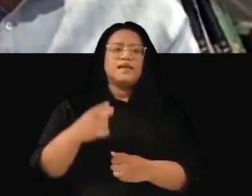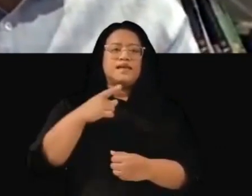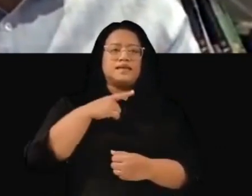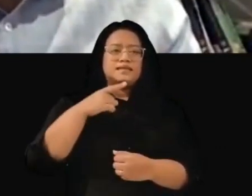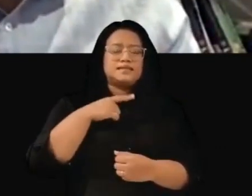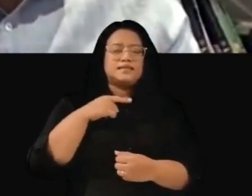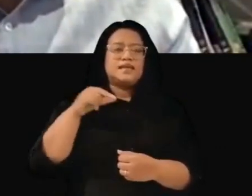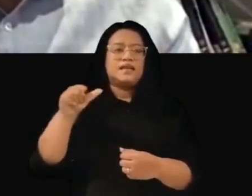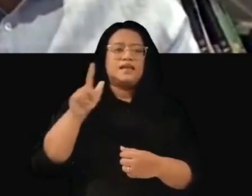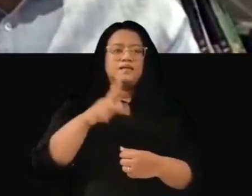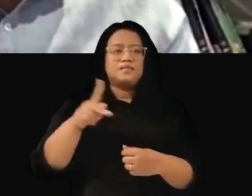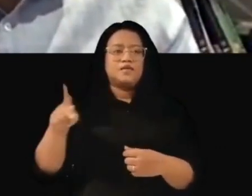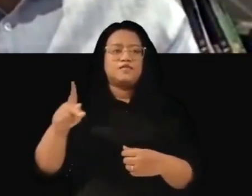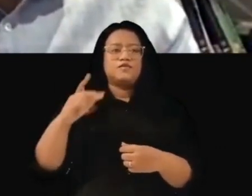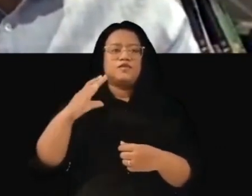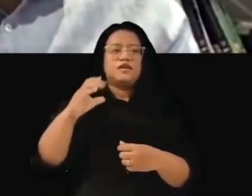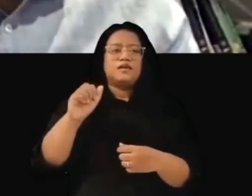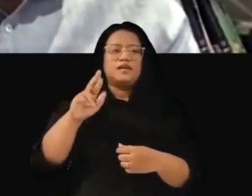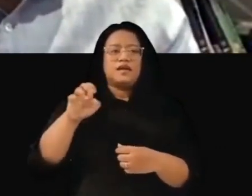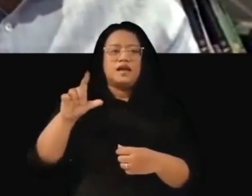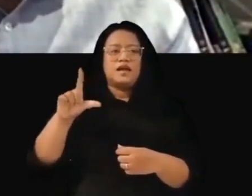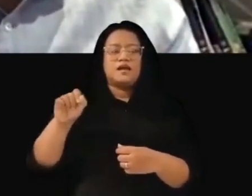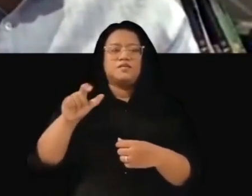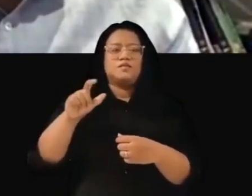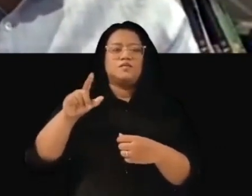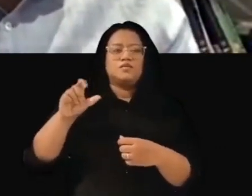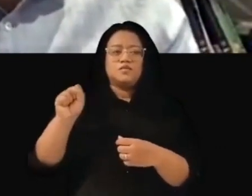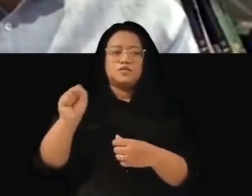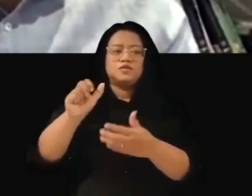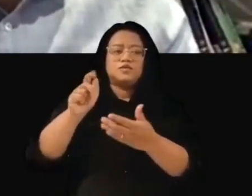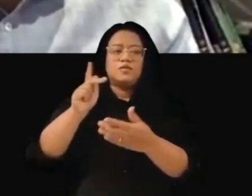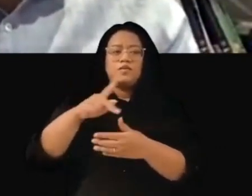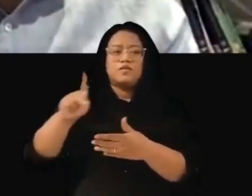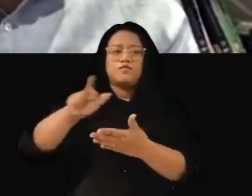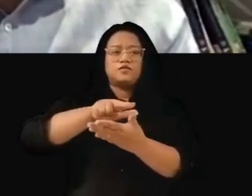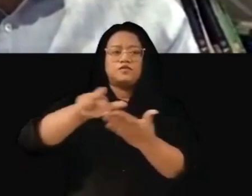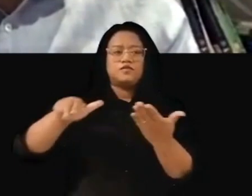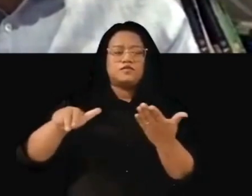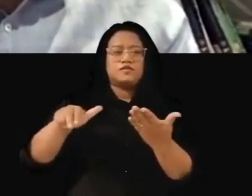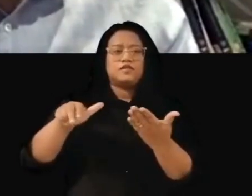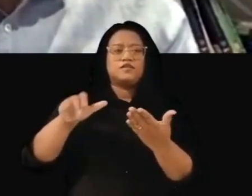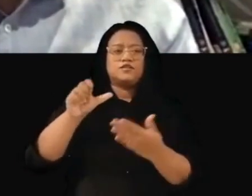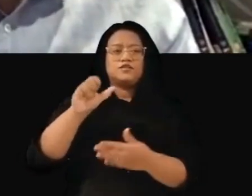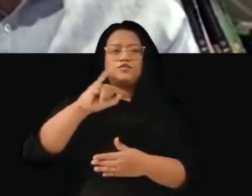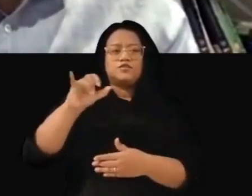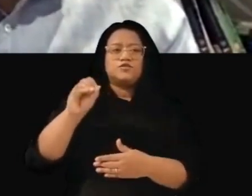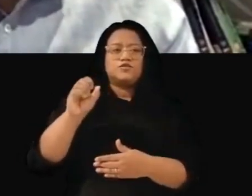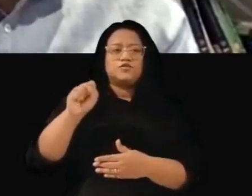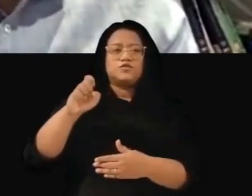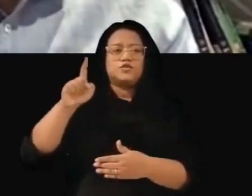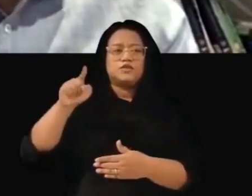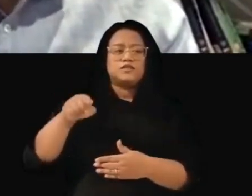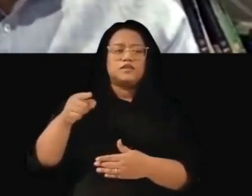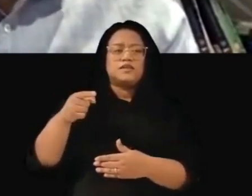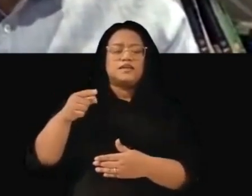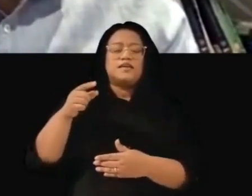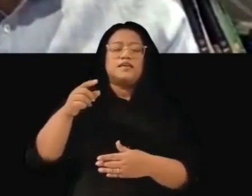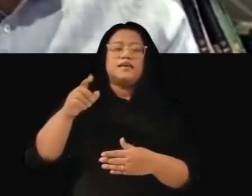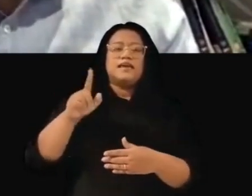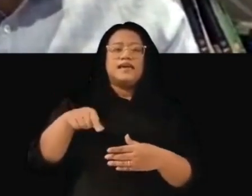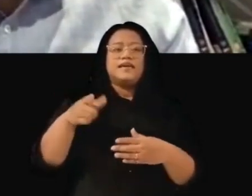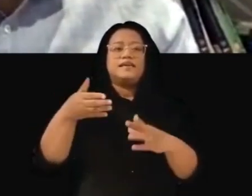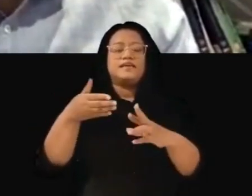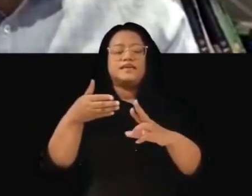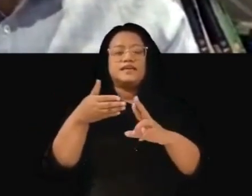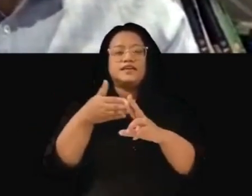Aziza Absaber, Carlos Augusto Figueiredo Monteiro, José Pereira de Queiroz Filho. Eu sei que o direito gosta muito de referenciar, né? Eu já tive a oportunidade de ler